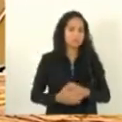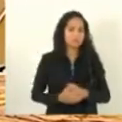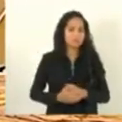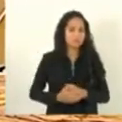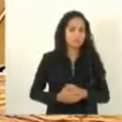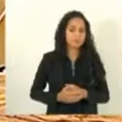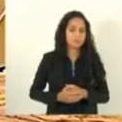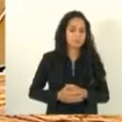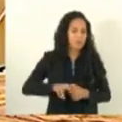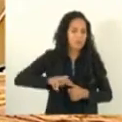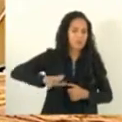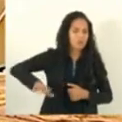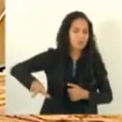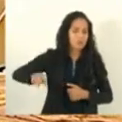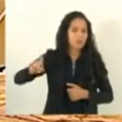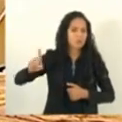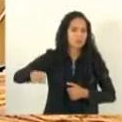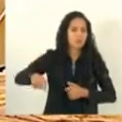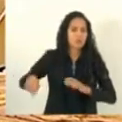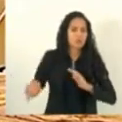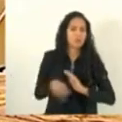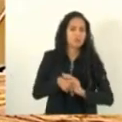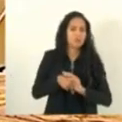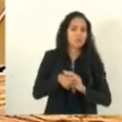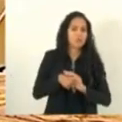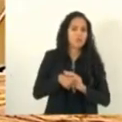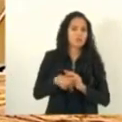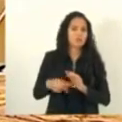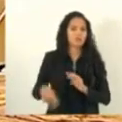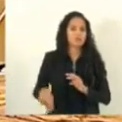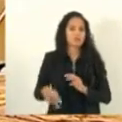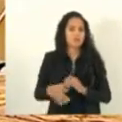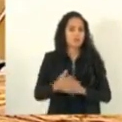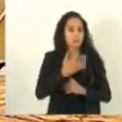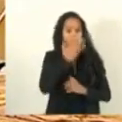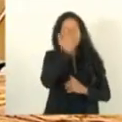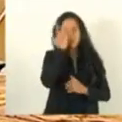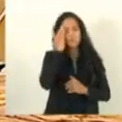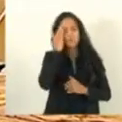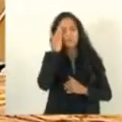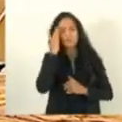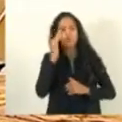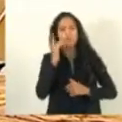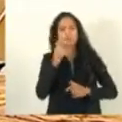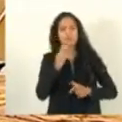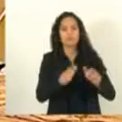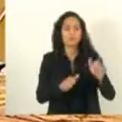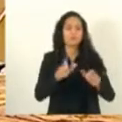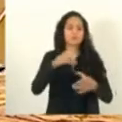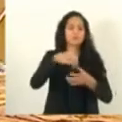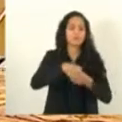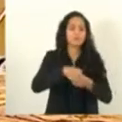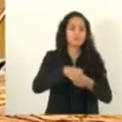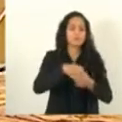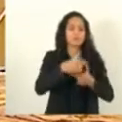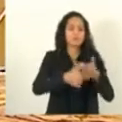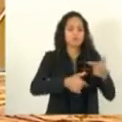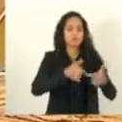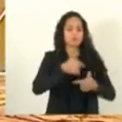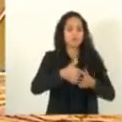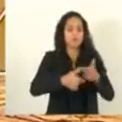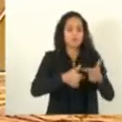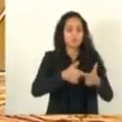não apenas para aqueles e aquelas que estão nas unidades onde vocês